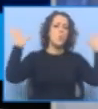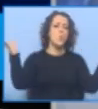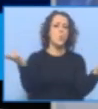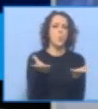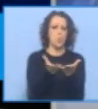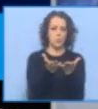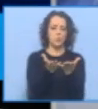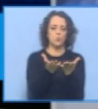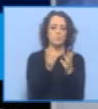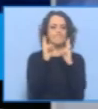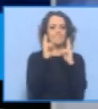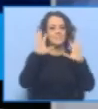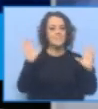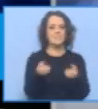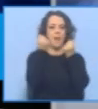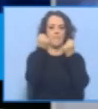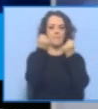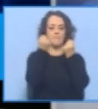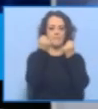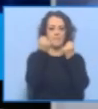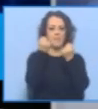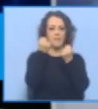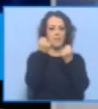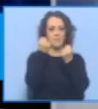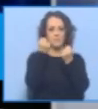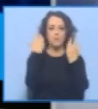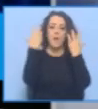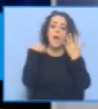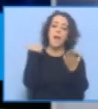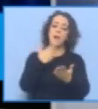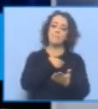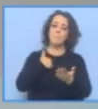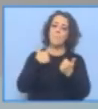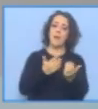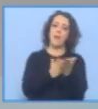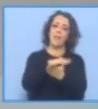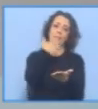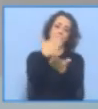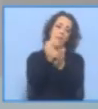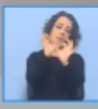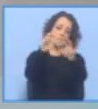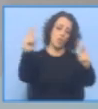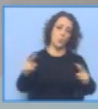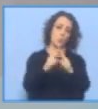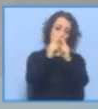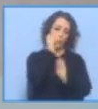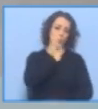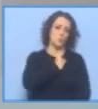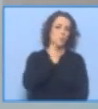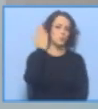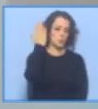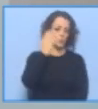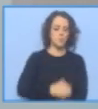possamos salvar, que é chegar sãos ao convívio com o Senhor. E tem este desafio